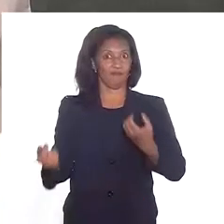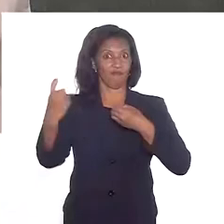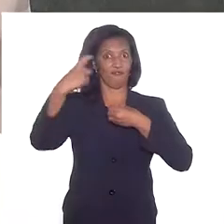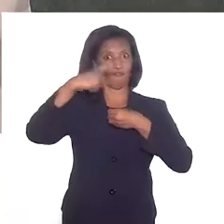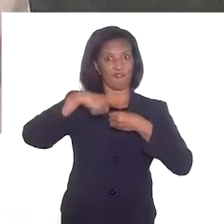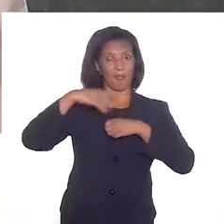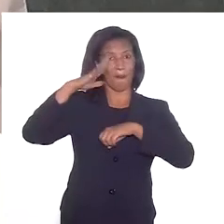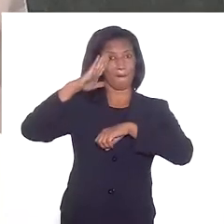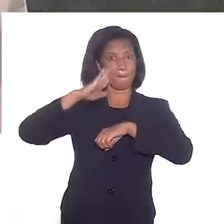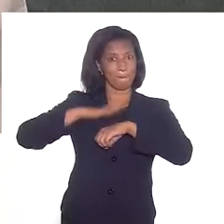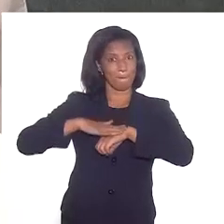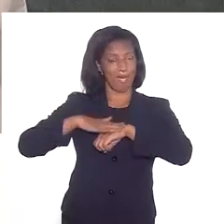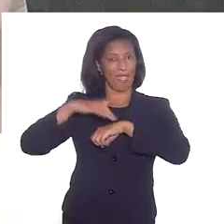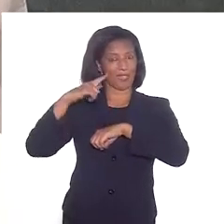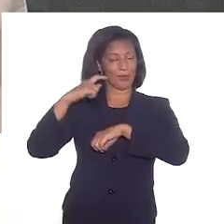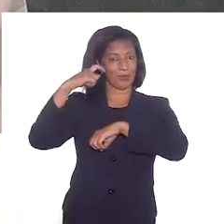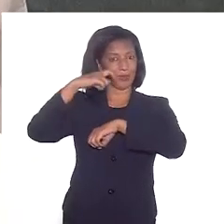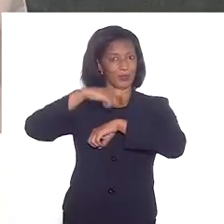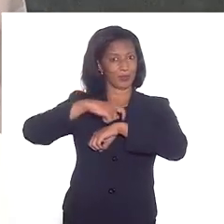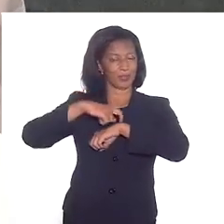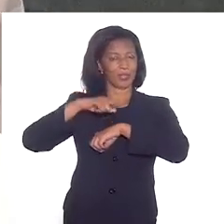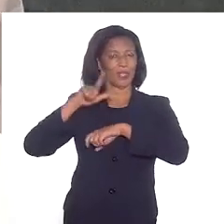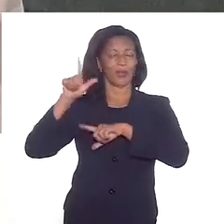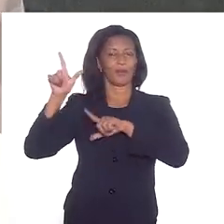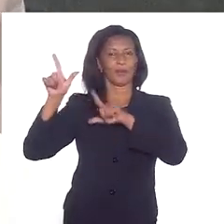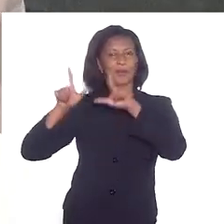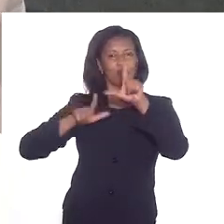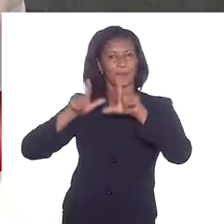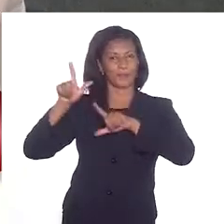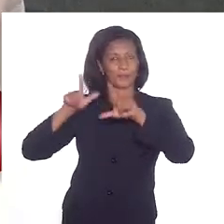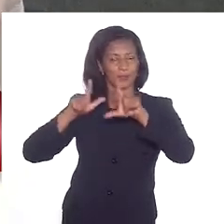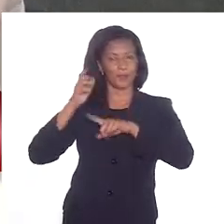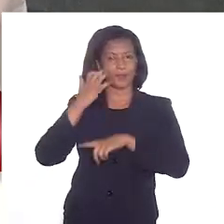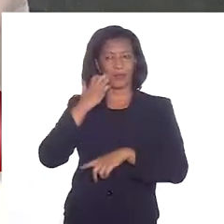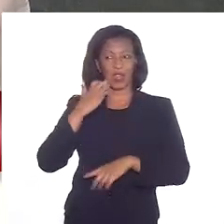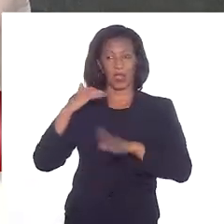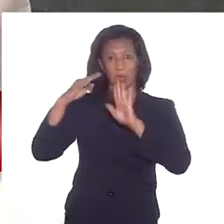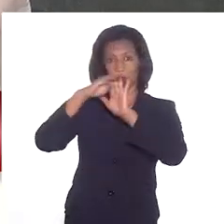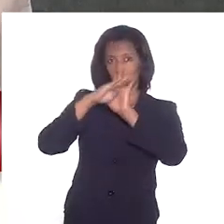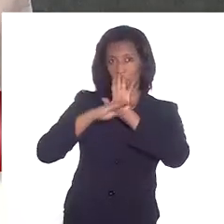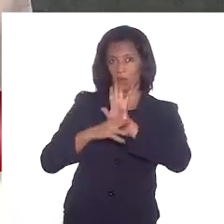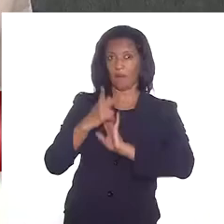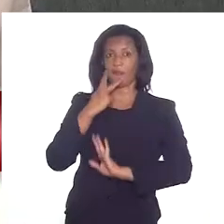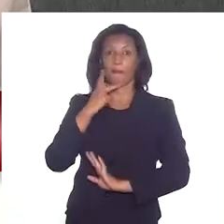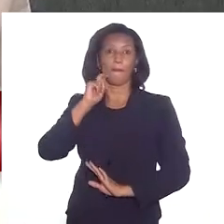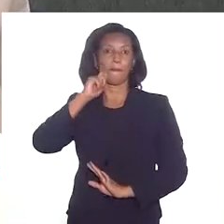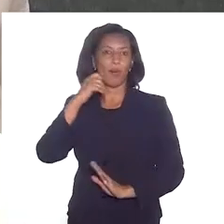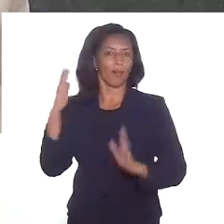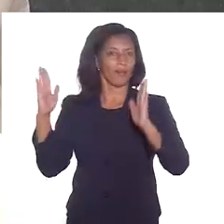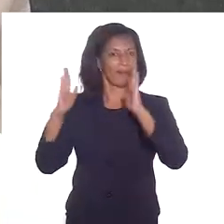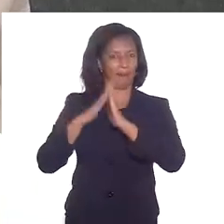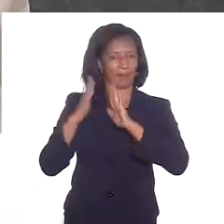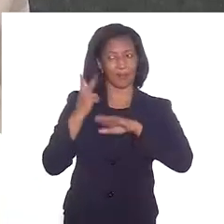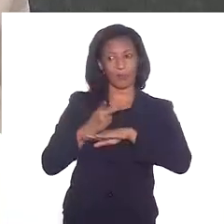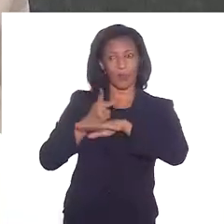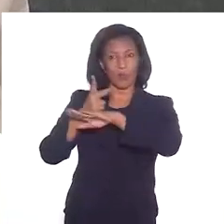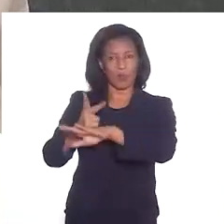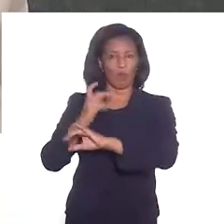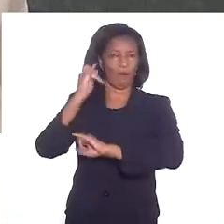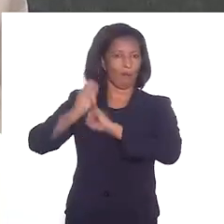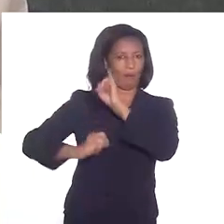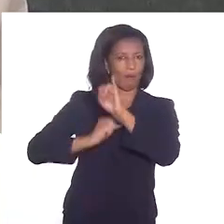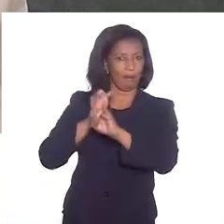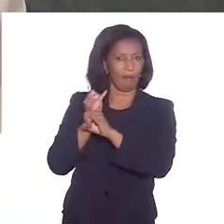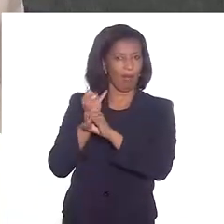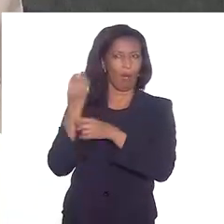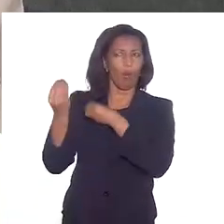Estamos de volta com mais um bloco do debate virtual de hoje. No programa, estamos falando sobre a panificação caseira. A busca na